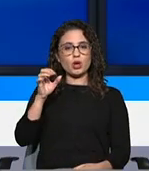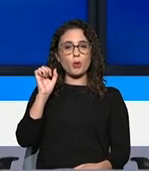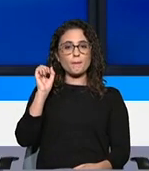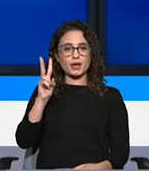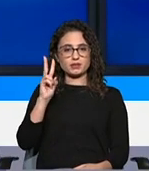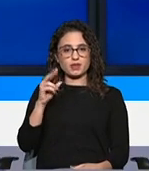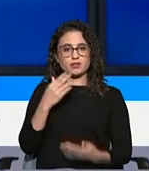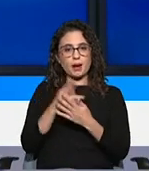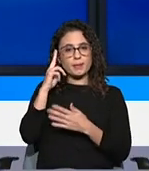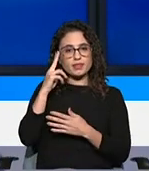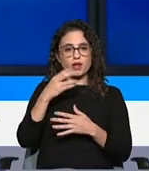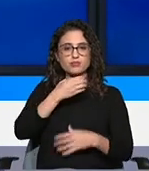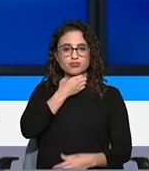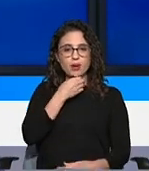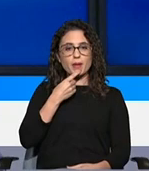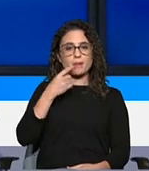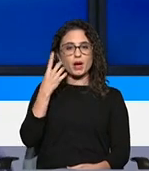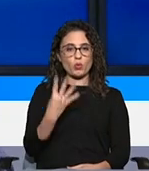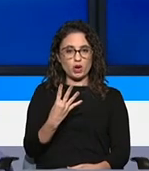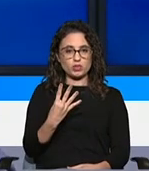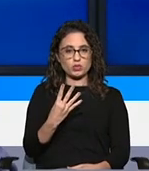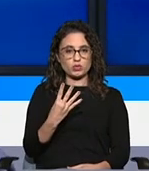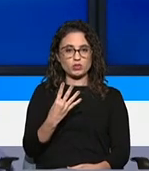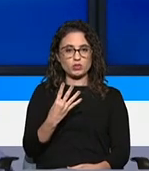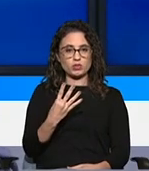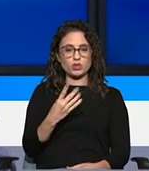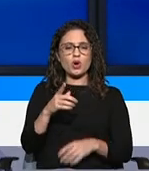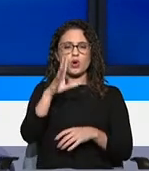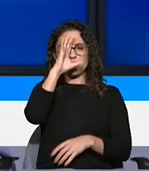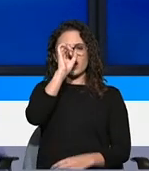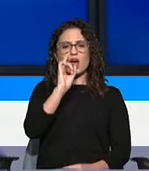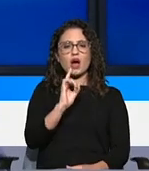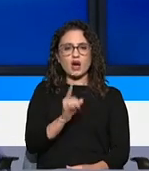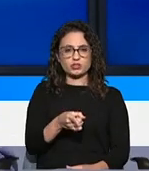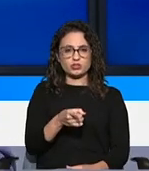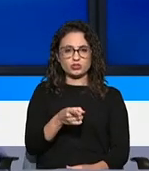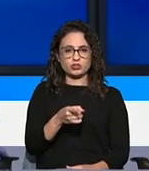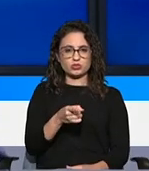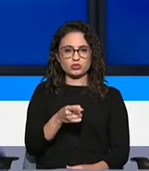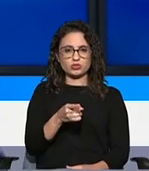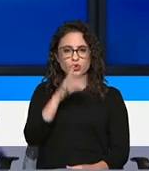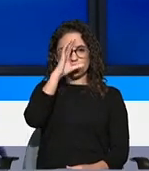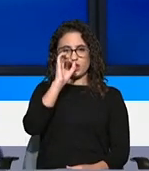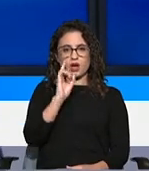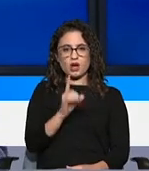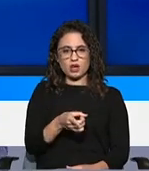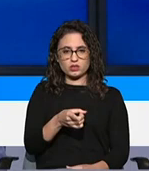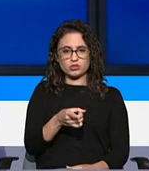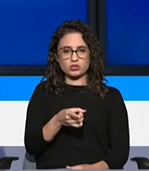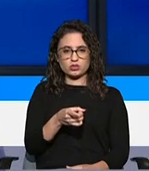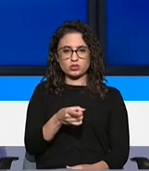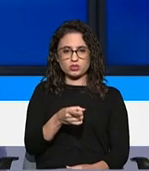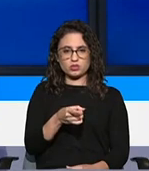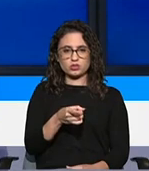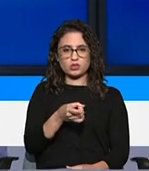faliu a madeira quatro vezes Senor Deputado qu qual foi o governo Quais foram os governos Quais foram os governos que